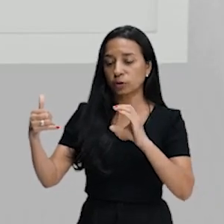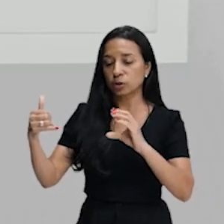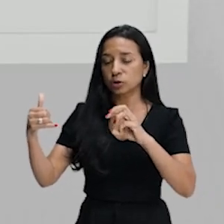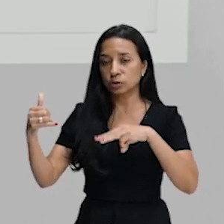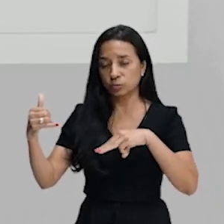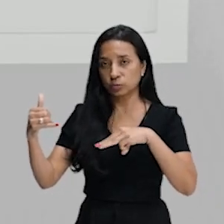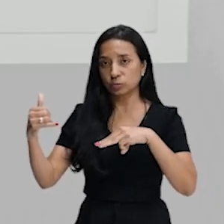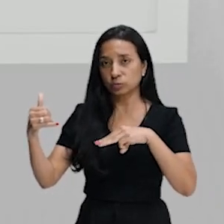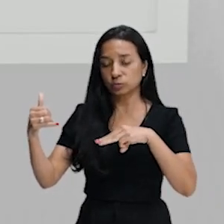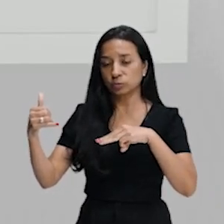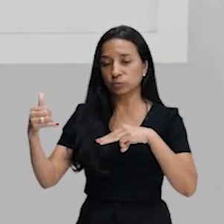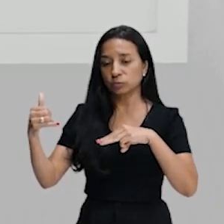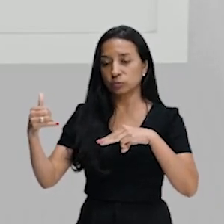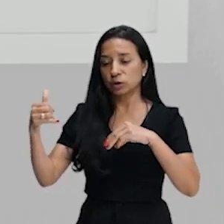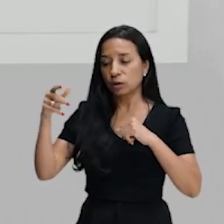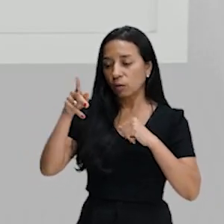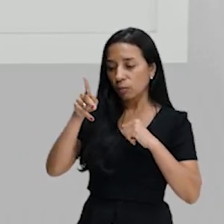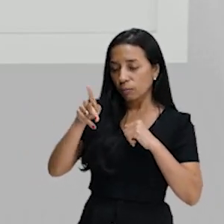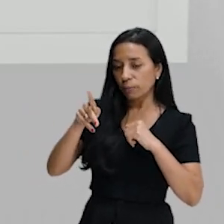Então esse é o ponto P,